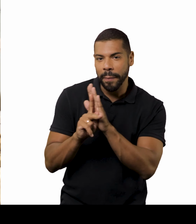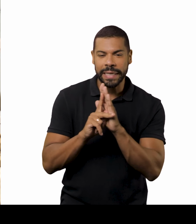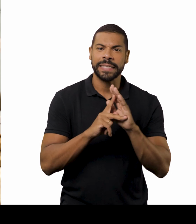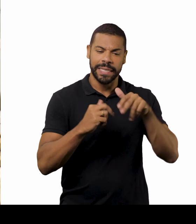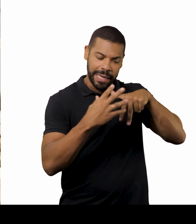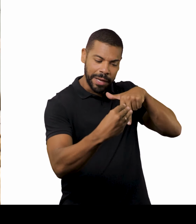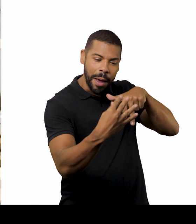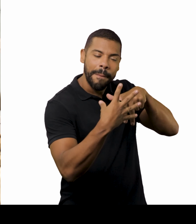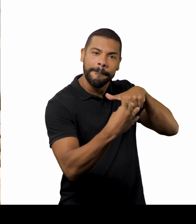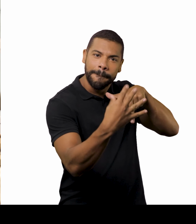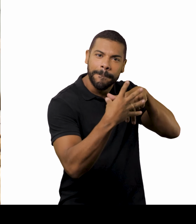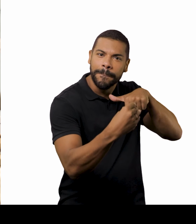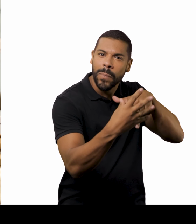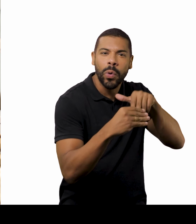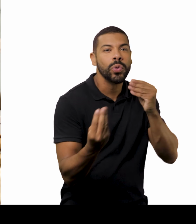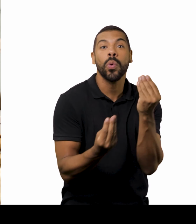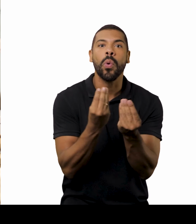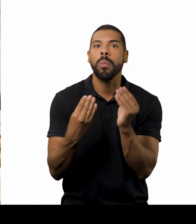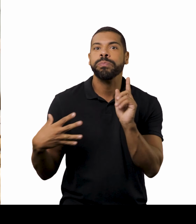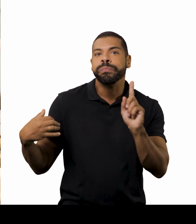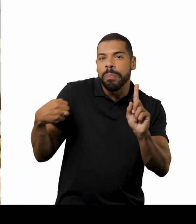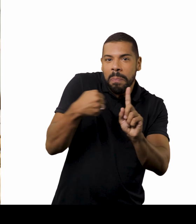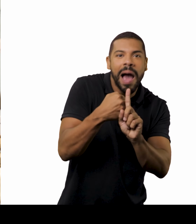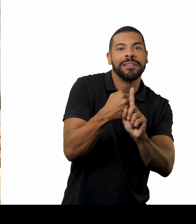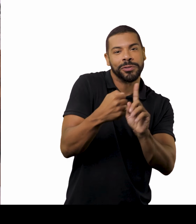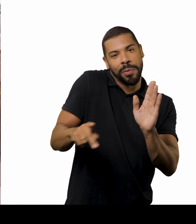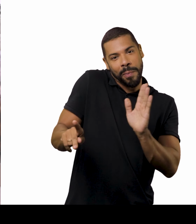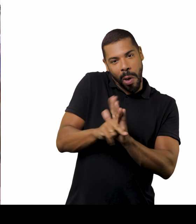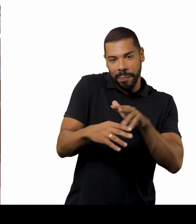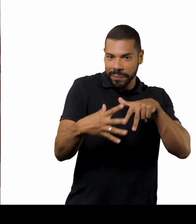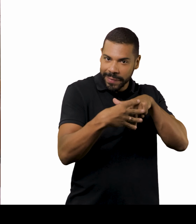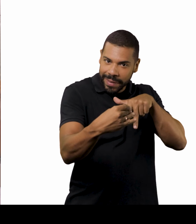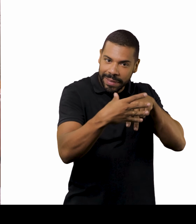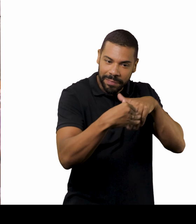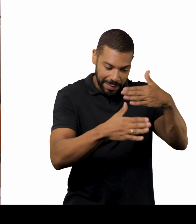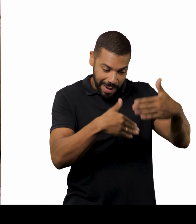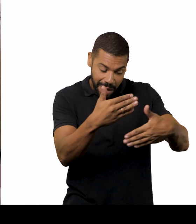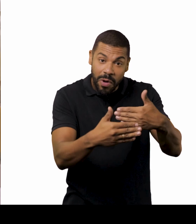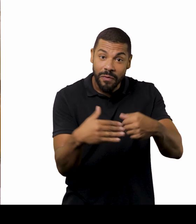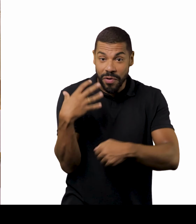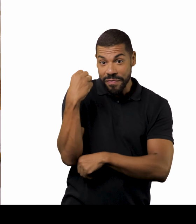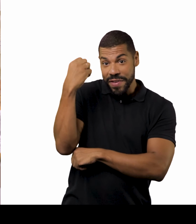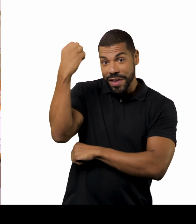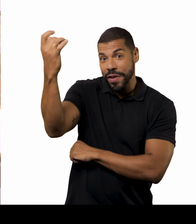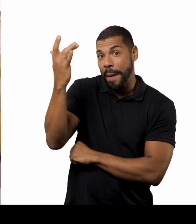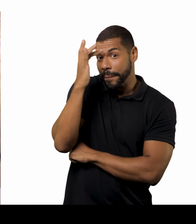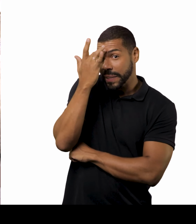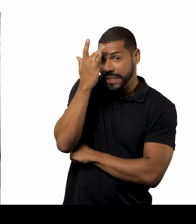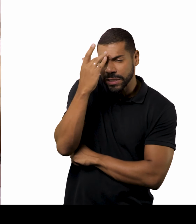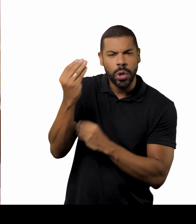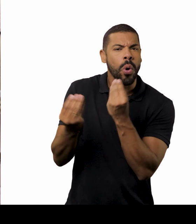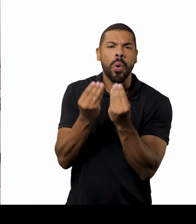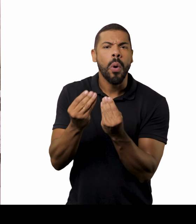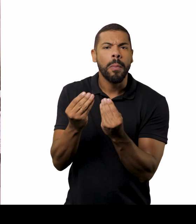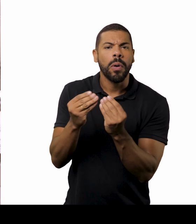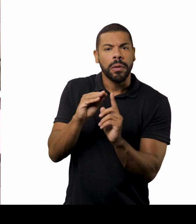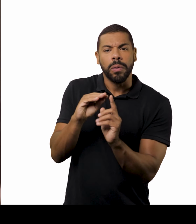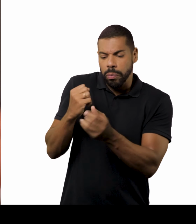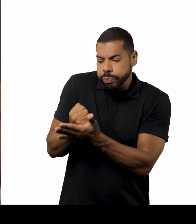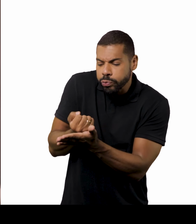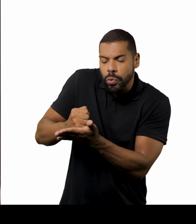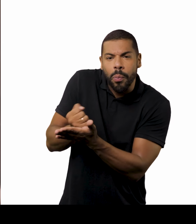entendi o tamanho da indústria da moda e todos os impactos dela. Depois de todo esse processo, eu fui para a Índia e conheci mulheres que tingiam com